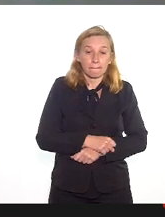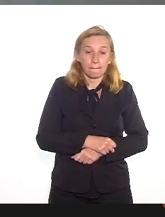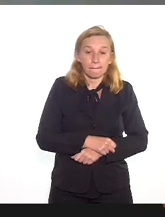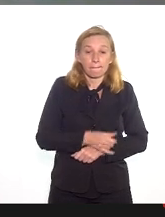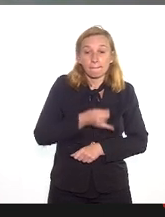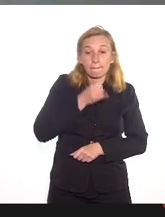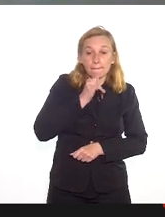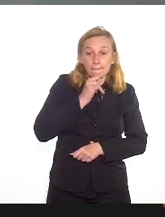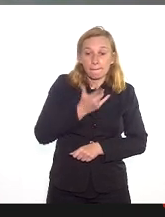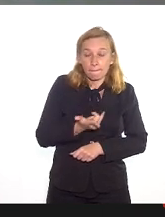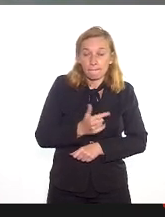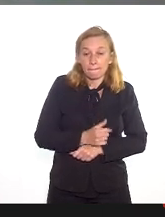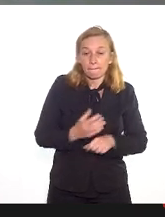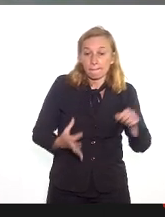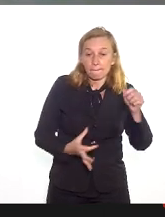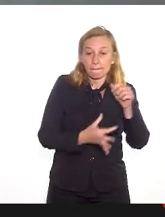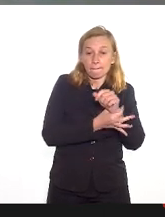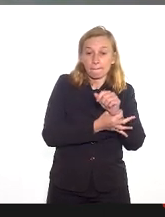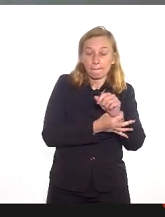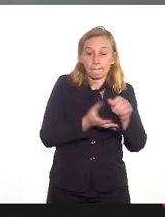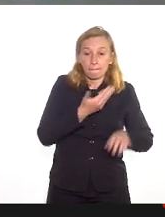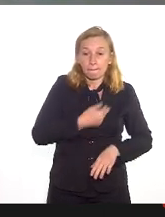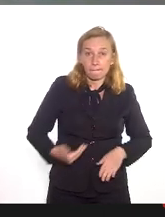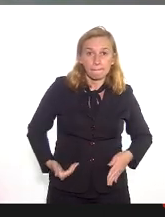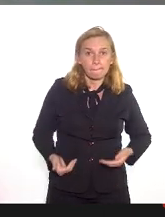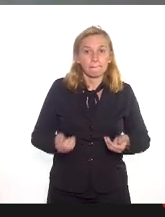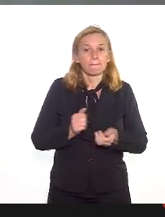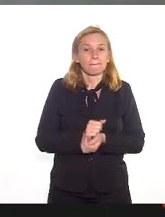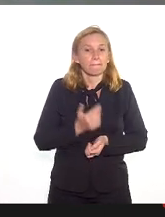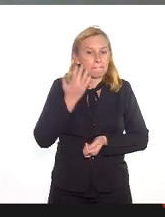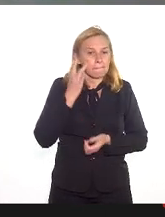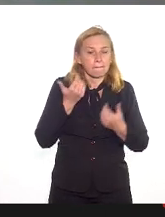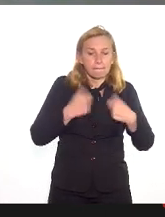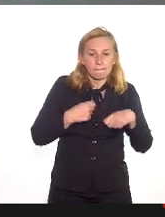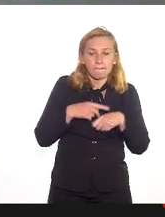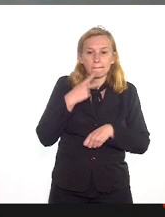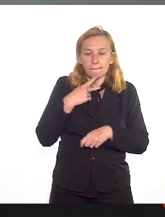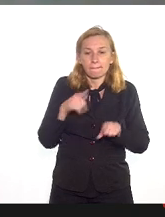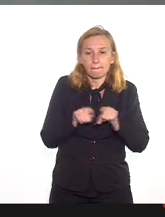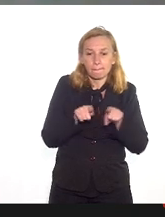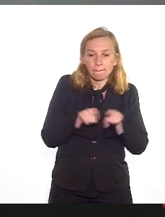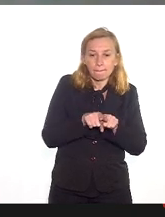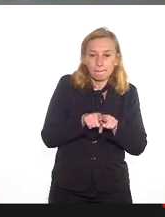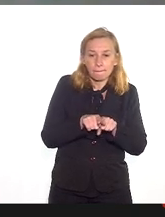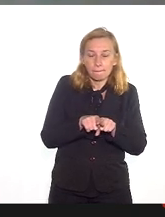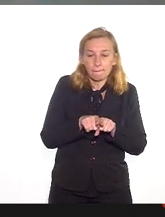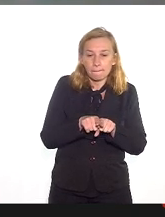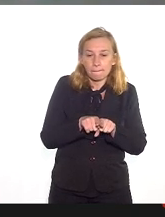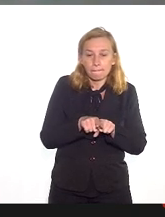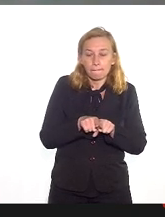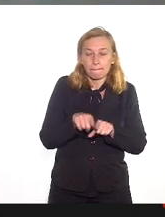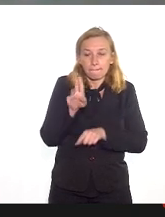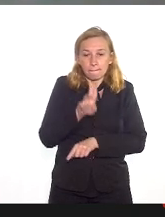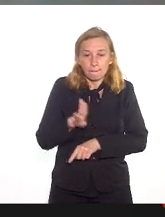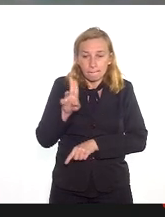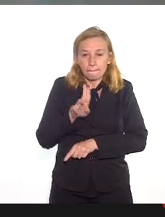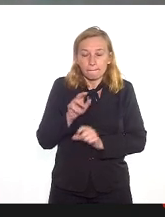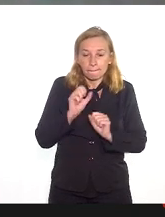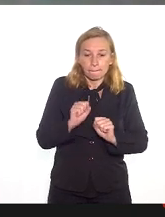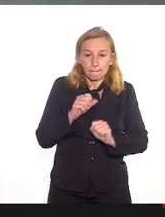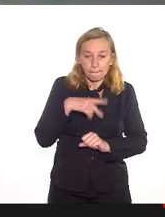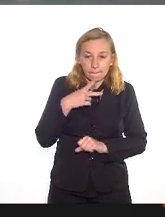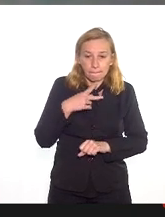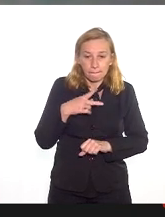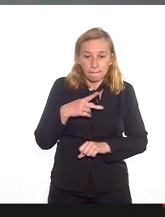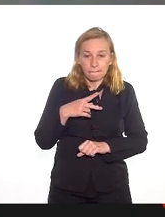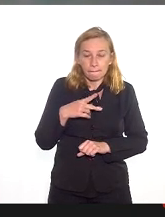por exemplo, a condição de segurança pública, eu acho que a gente tem que levantar também, e a universidade pode contribuir bastante com isso, não só